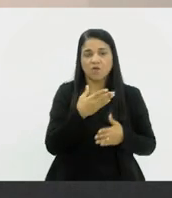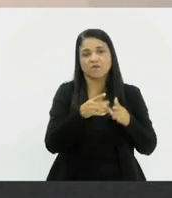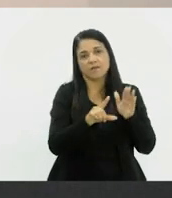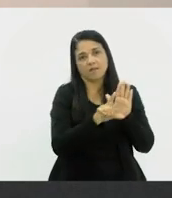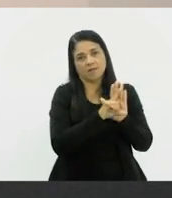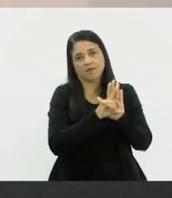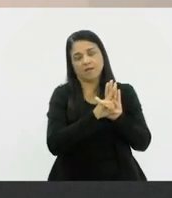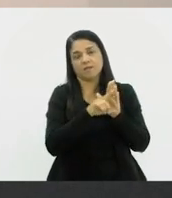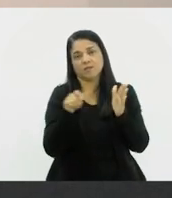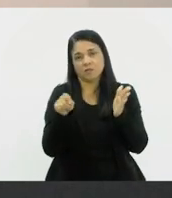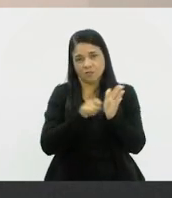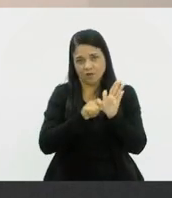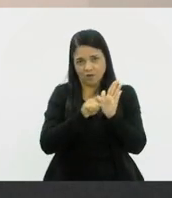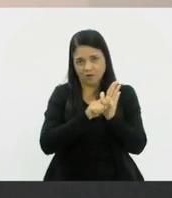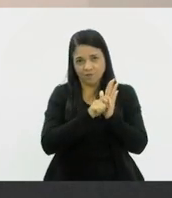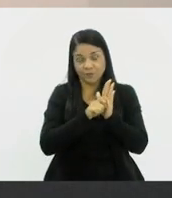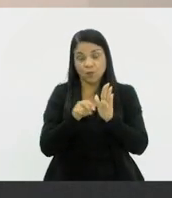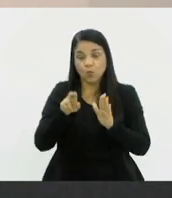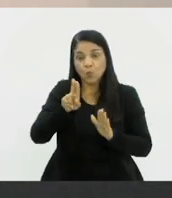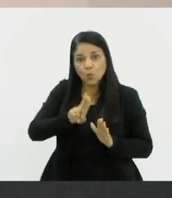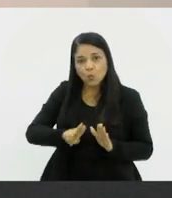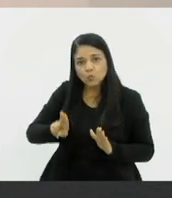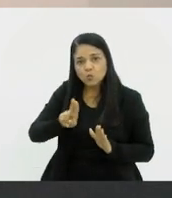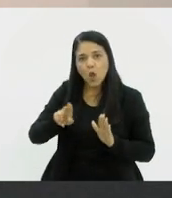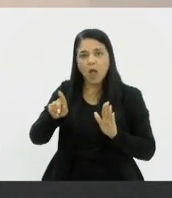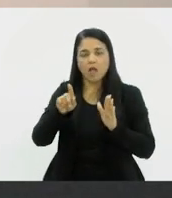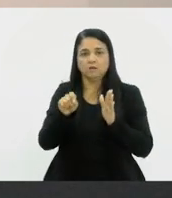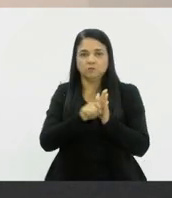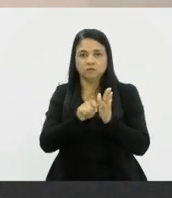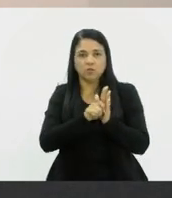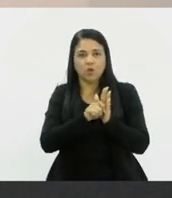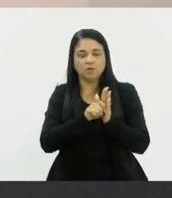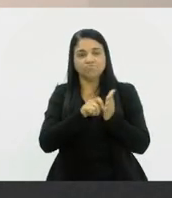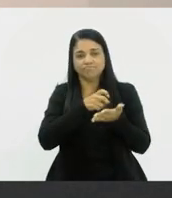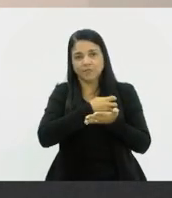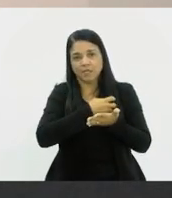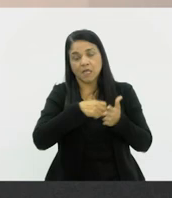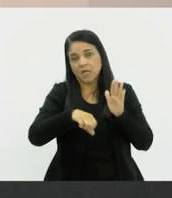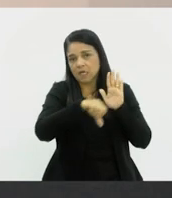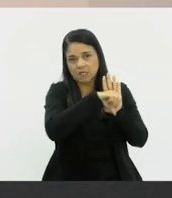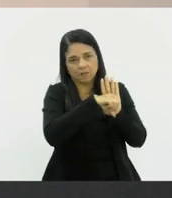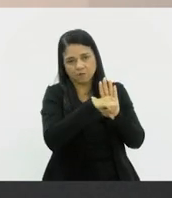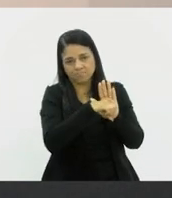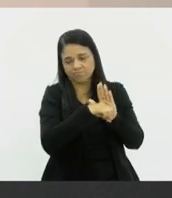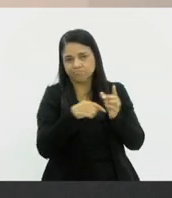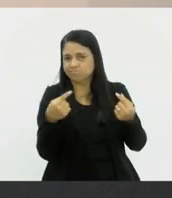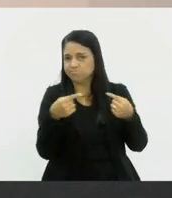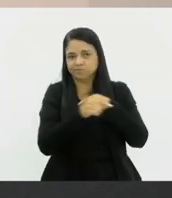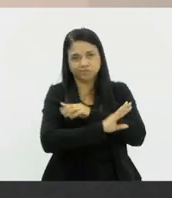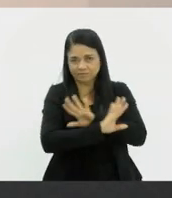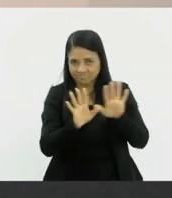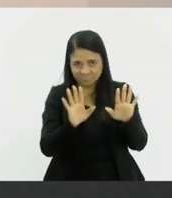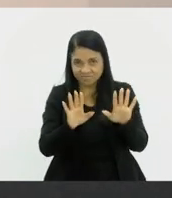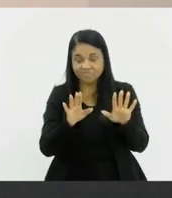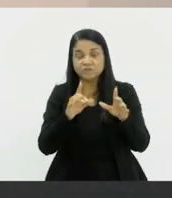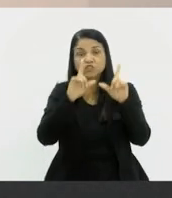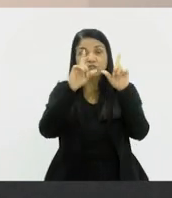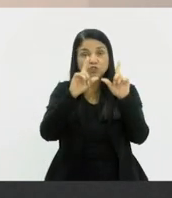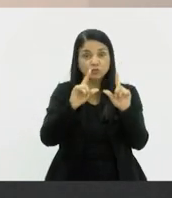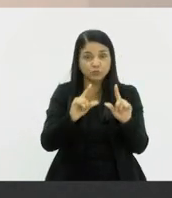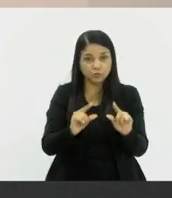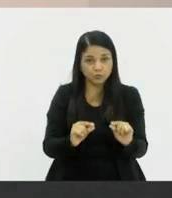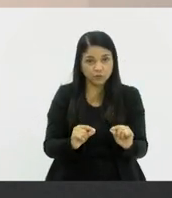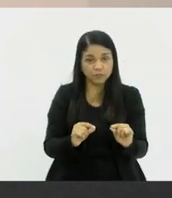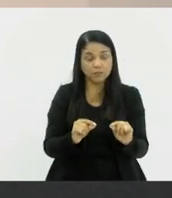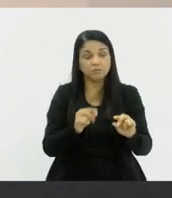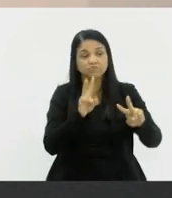passa a não ser mais criminalizado né né O que deveria se diminuir o número